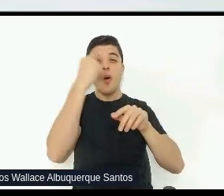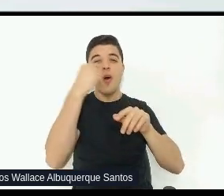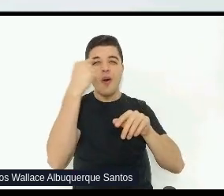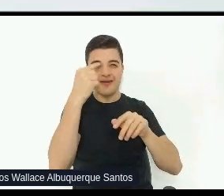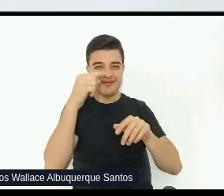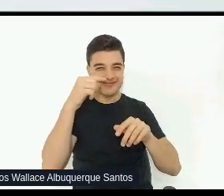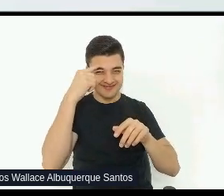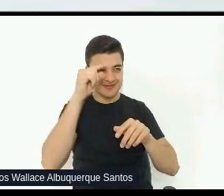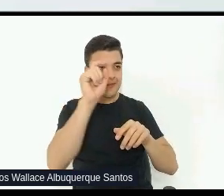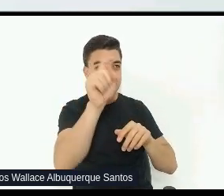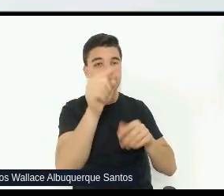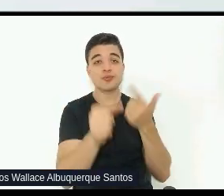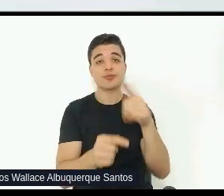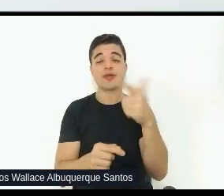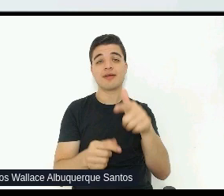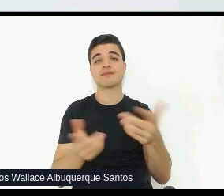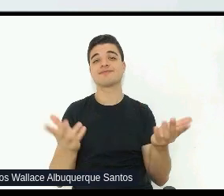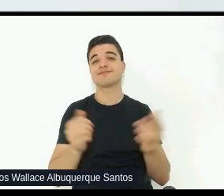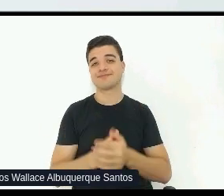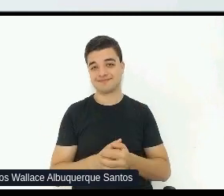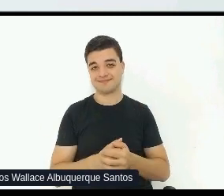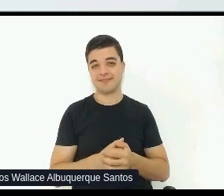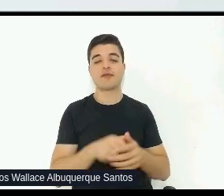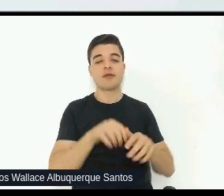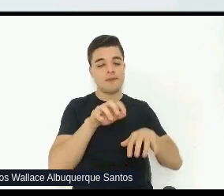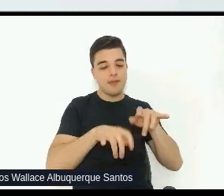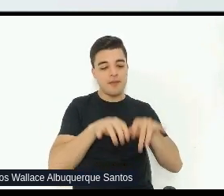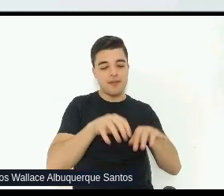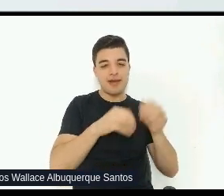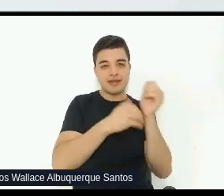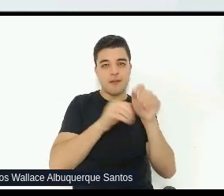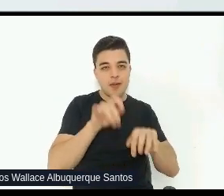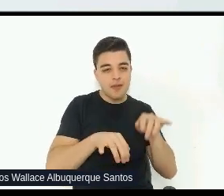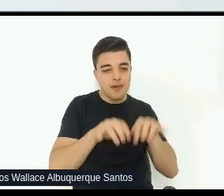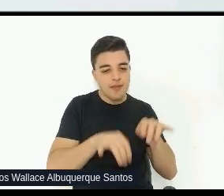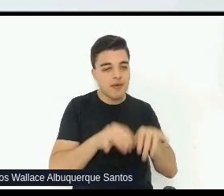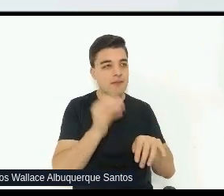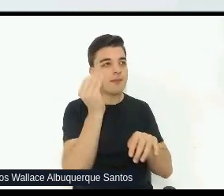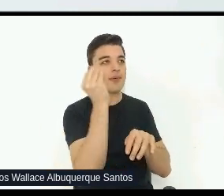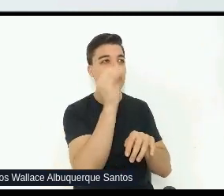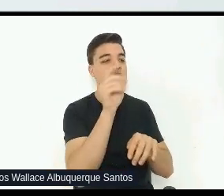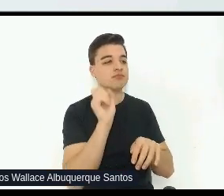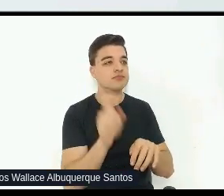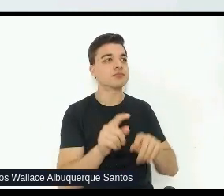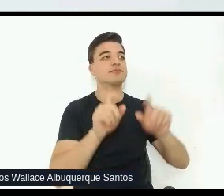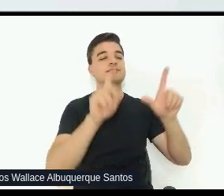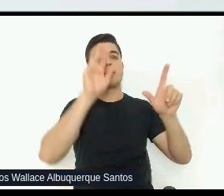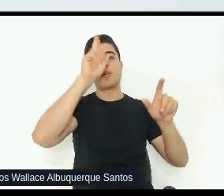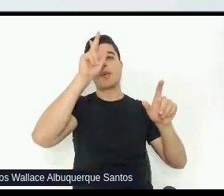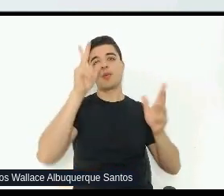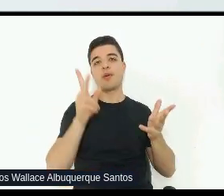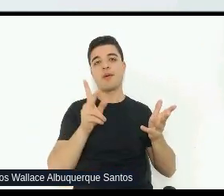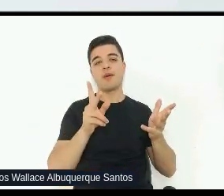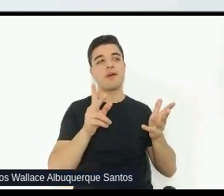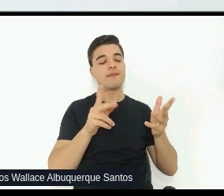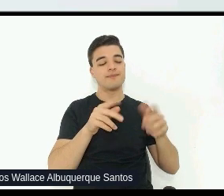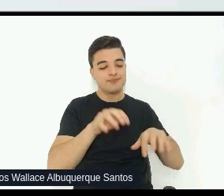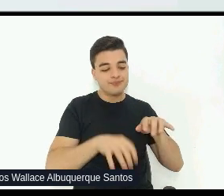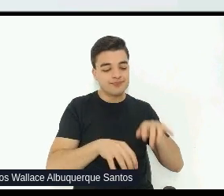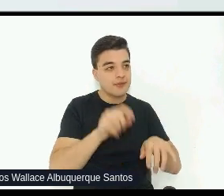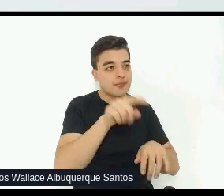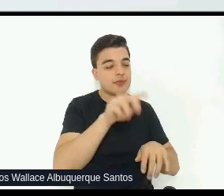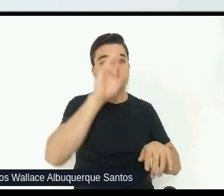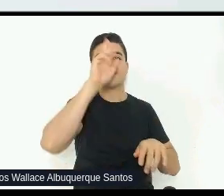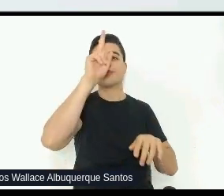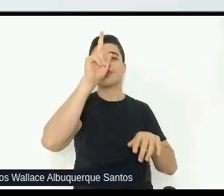senha incorreta. E aí tu vai lá e digita de novo, tu não tem como conferir o que tu está digitando. Por mais que às vezes a gente presta atenção, digita a